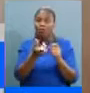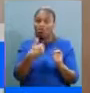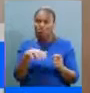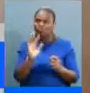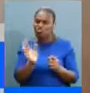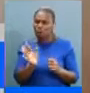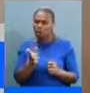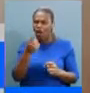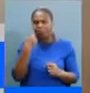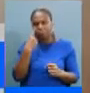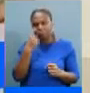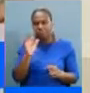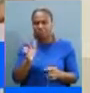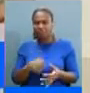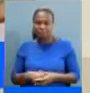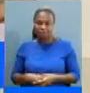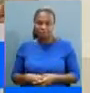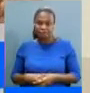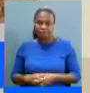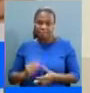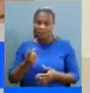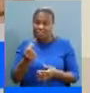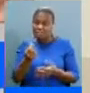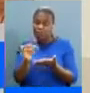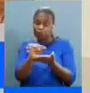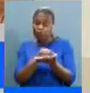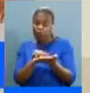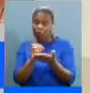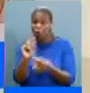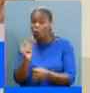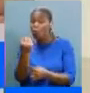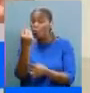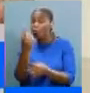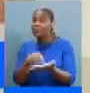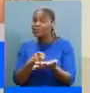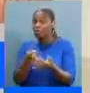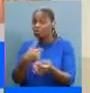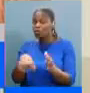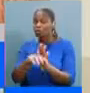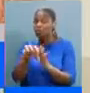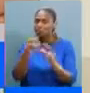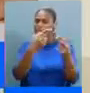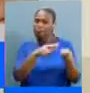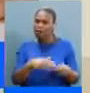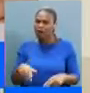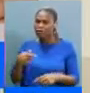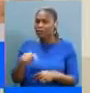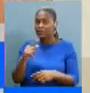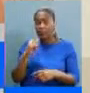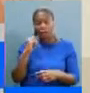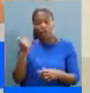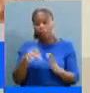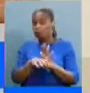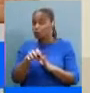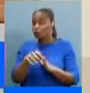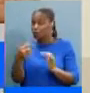é sobejamente conhecido. Que para haver a moeda única é necessário que nós criemos condições várias e elas